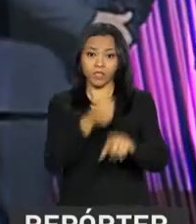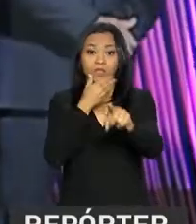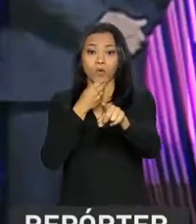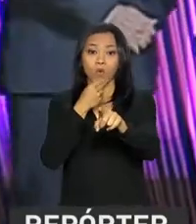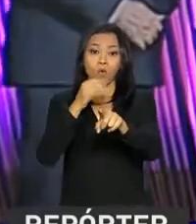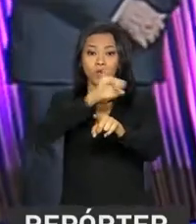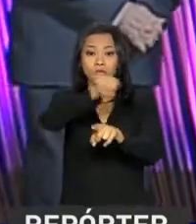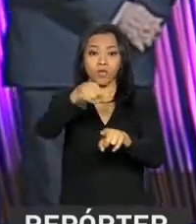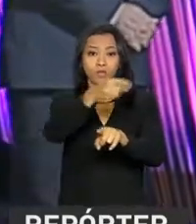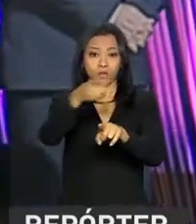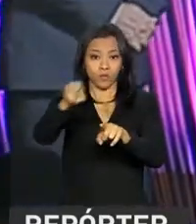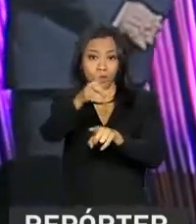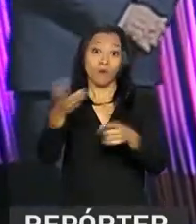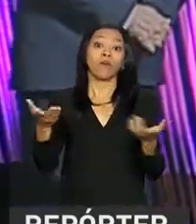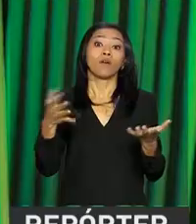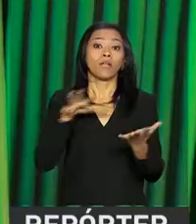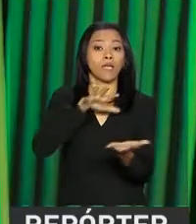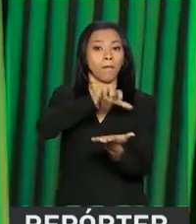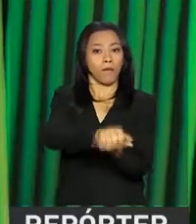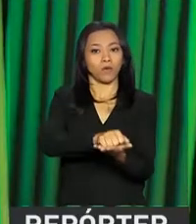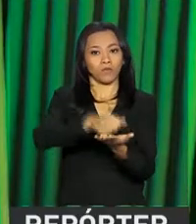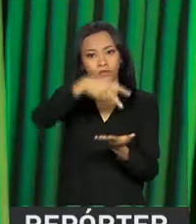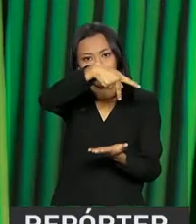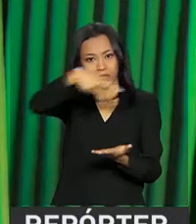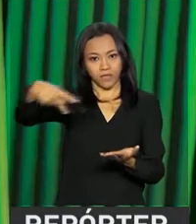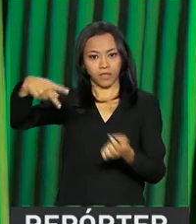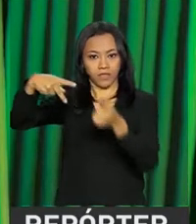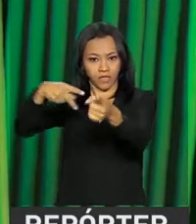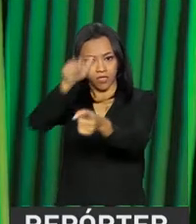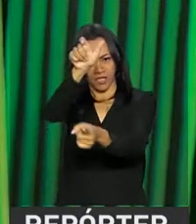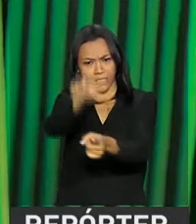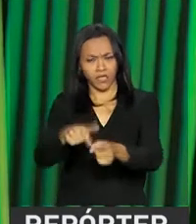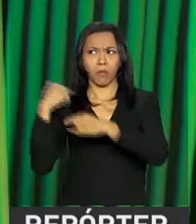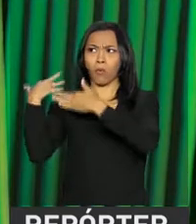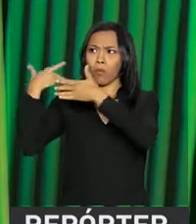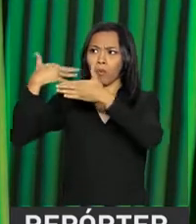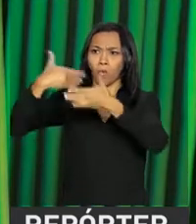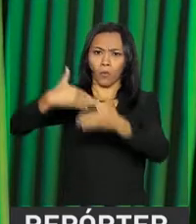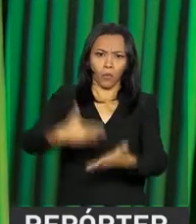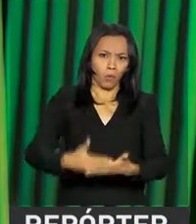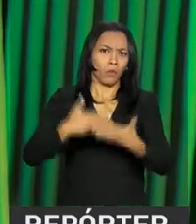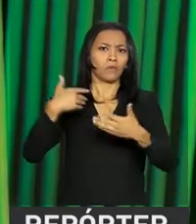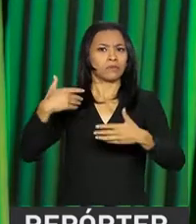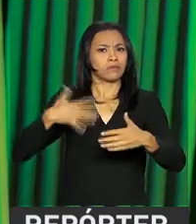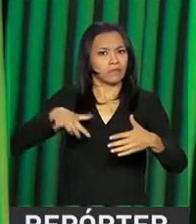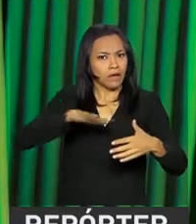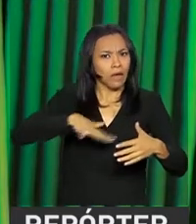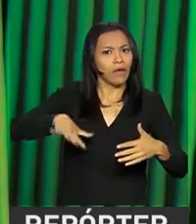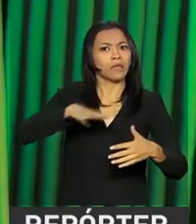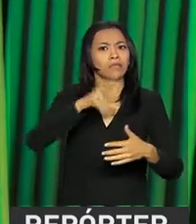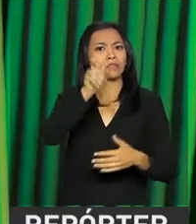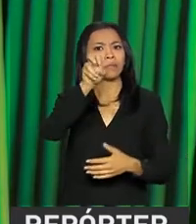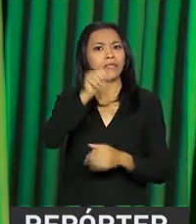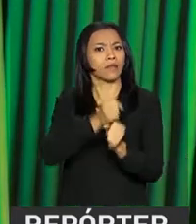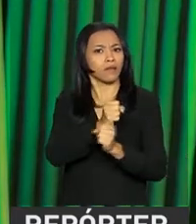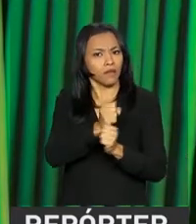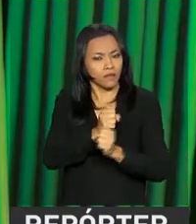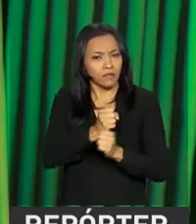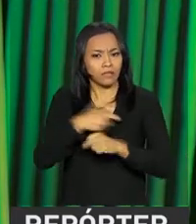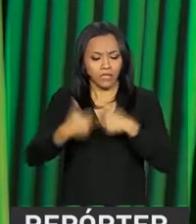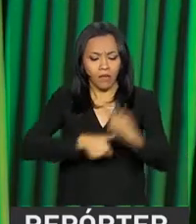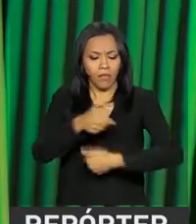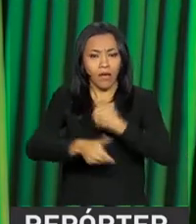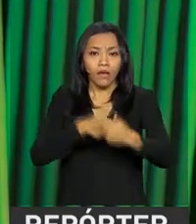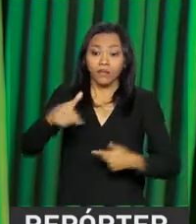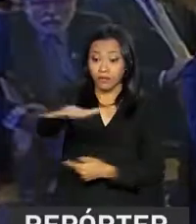posse oficialmente nesta cerimônia. Empresário com uma trajetória profissional de mais de 50 anos ligada à atividade